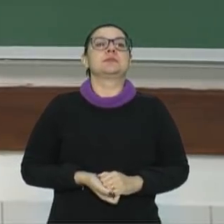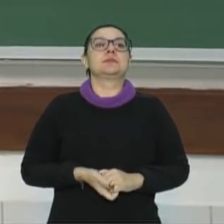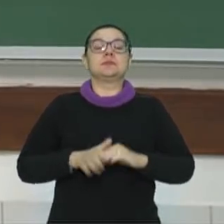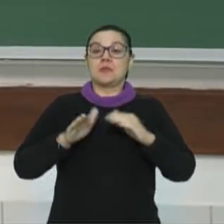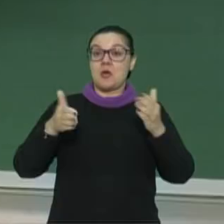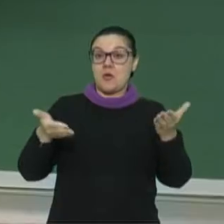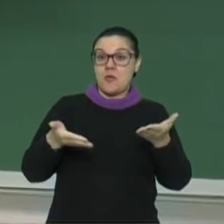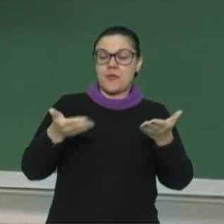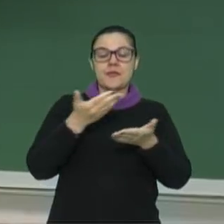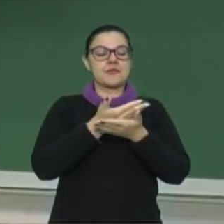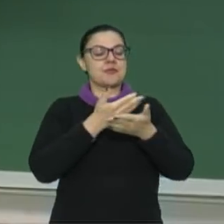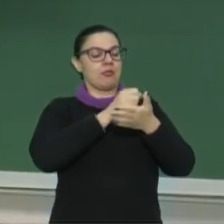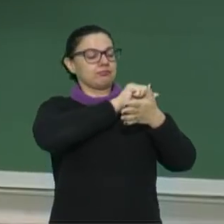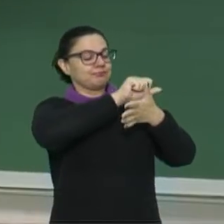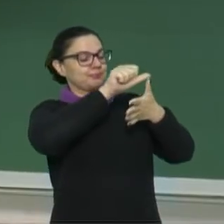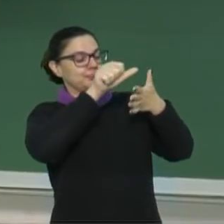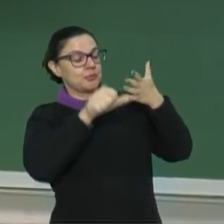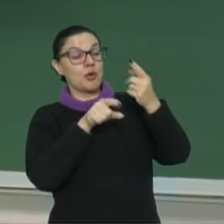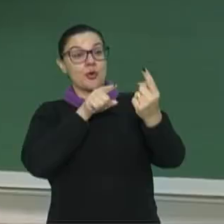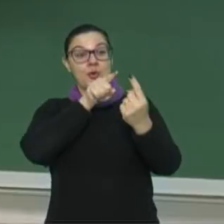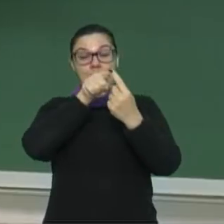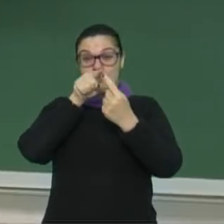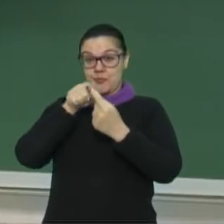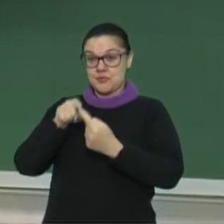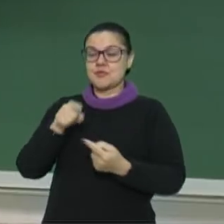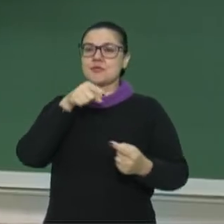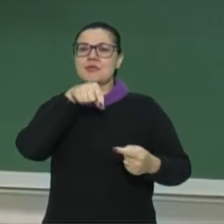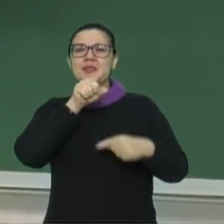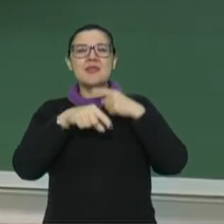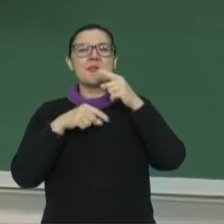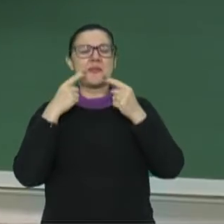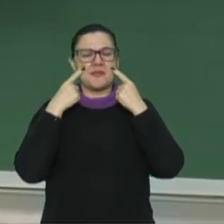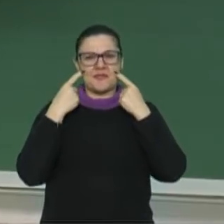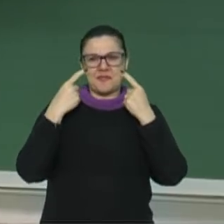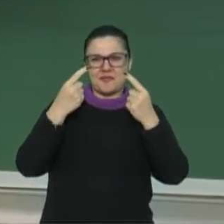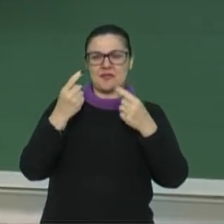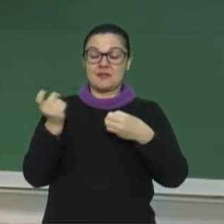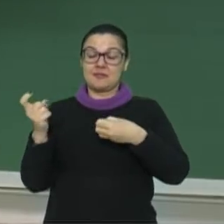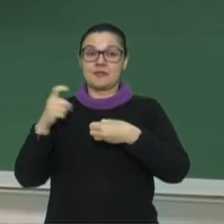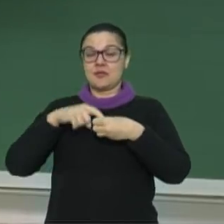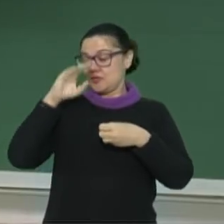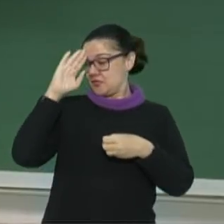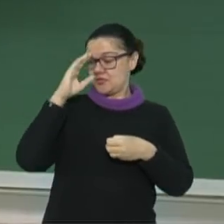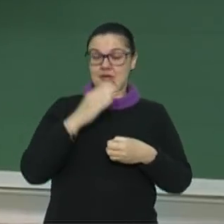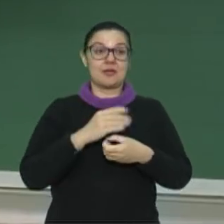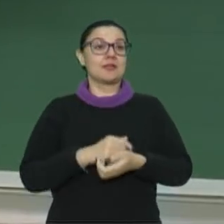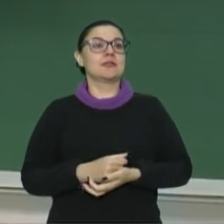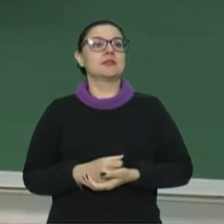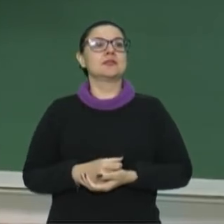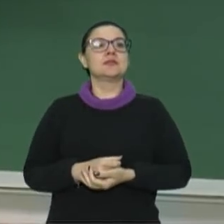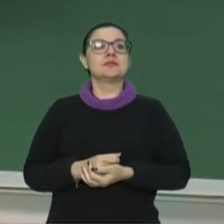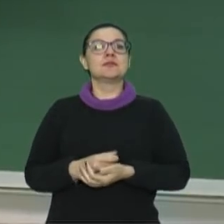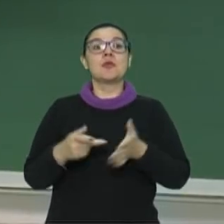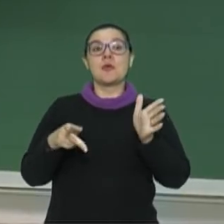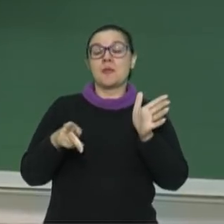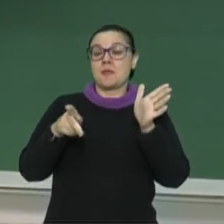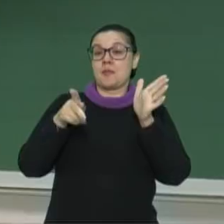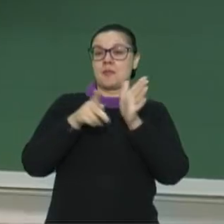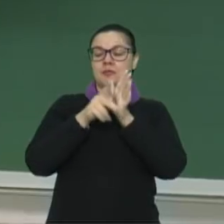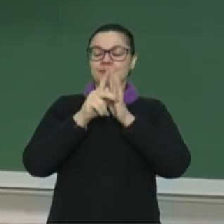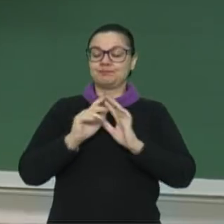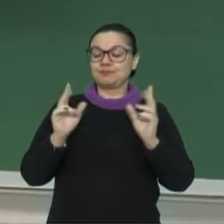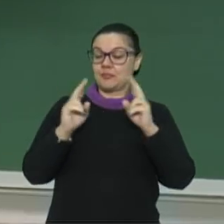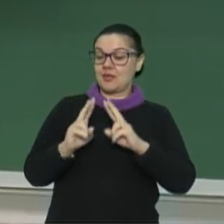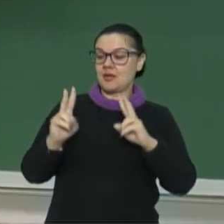a nossa aula tem vários objetivos aqui, depois você pode dar uma olhadinha e a gente já vai pensar entrando no nosso